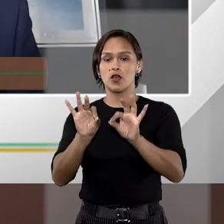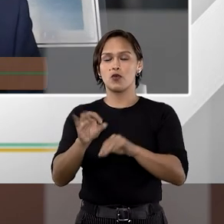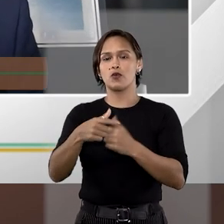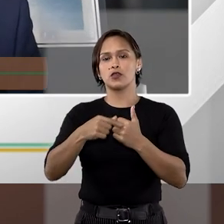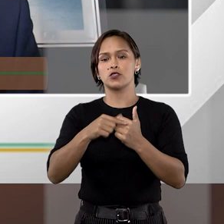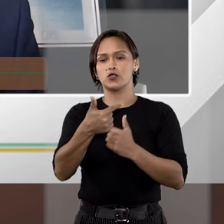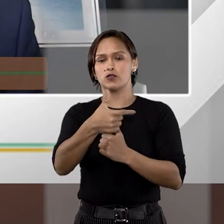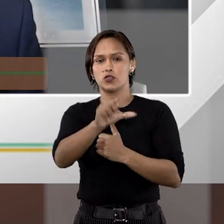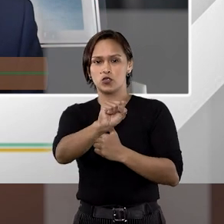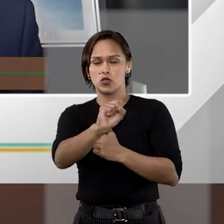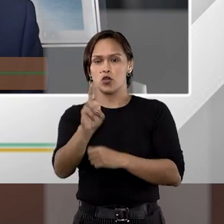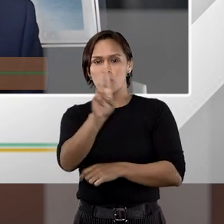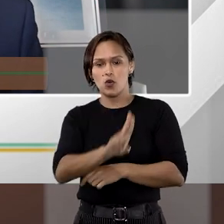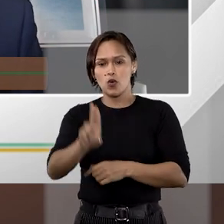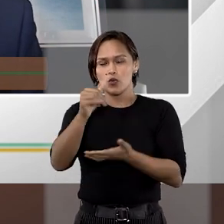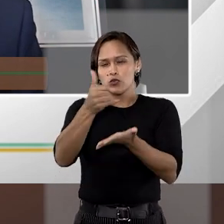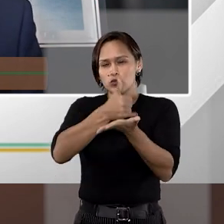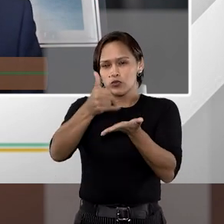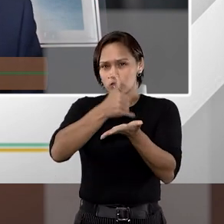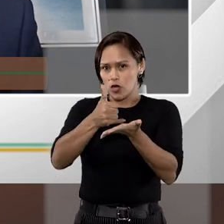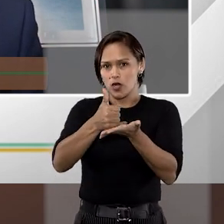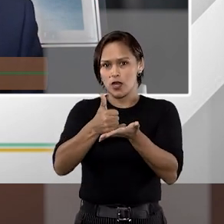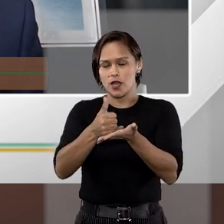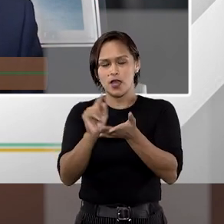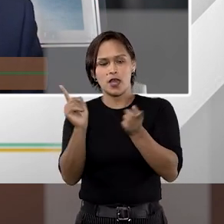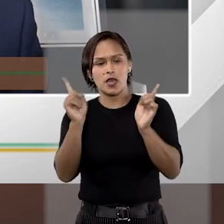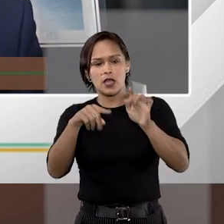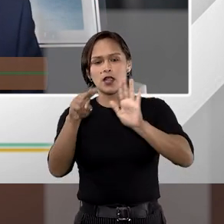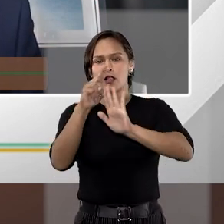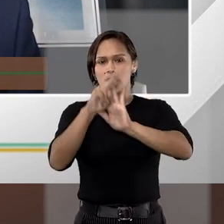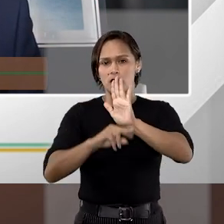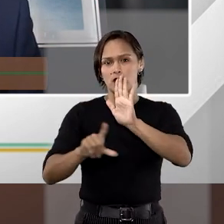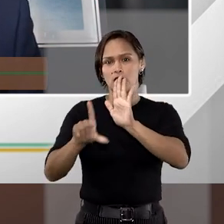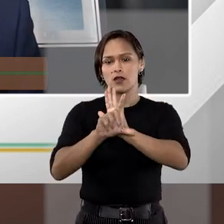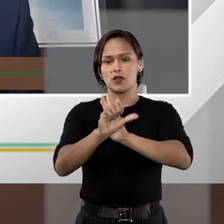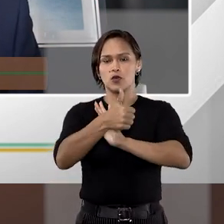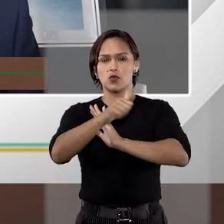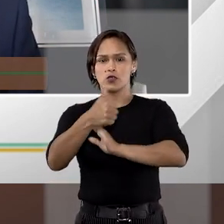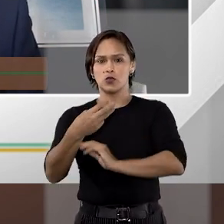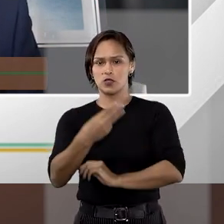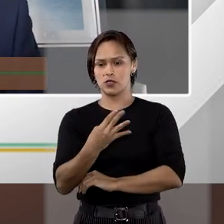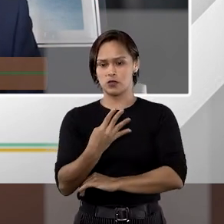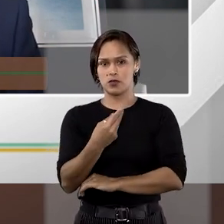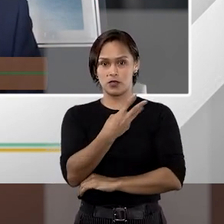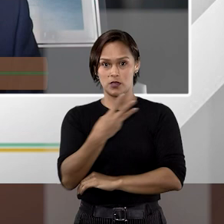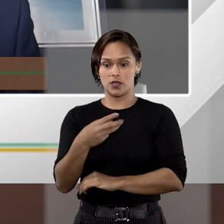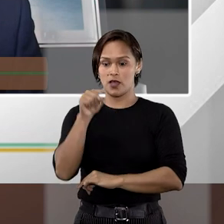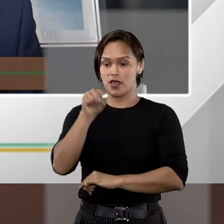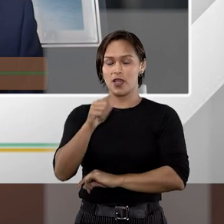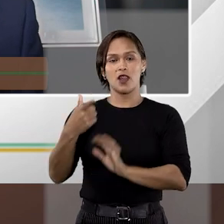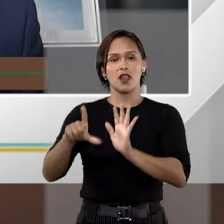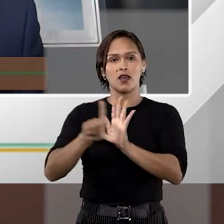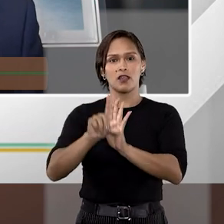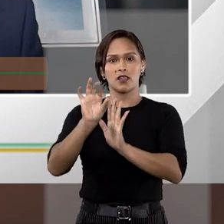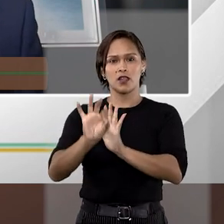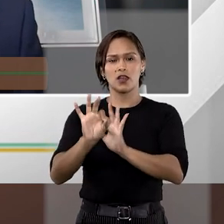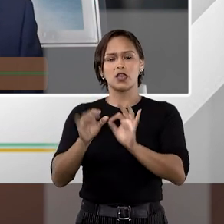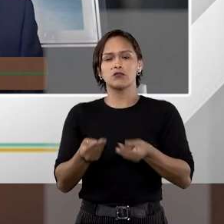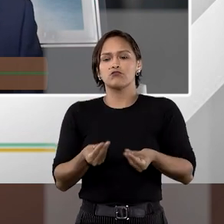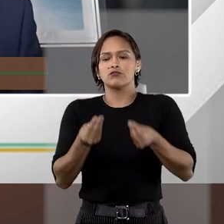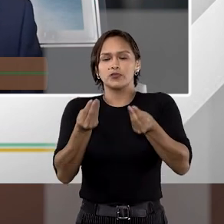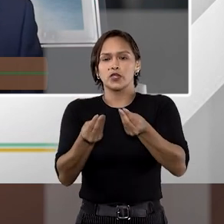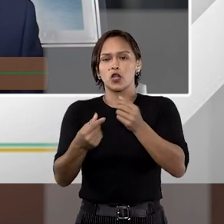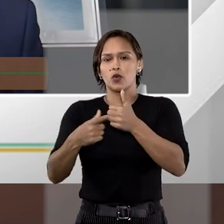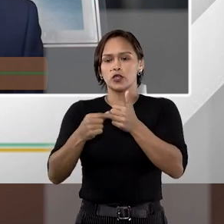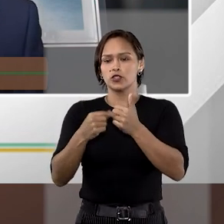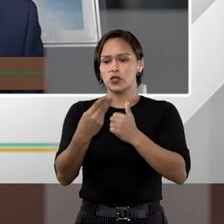o artigo 28 que trata do uso de drogas ele tem previsão legal na lei 11.343 e lá tá